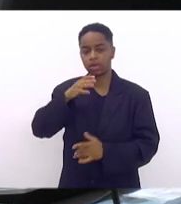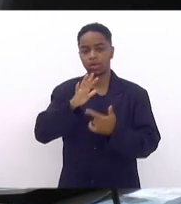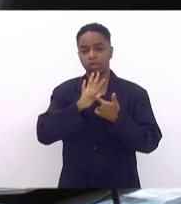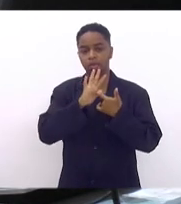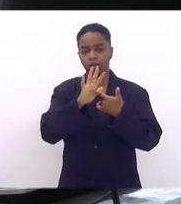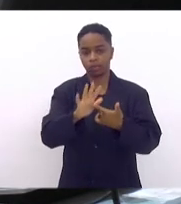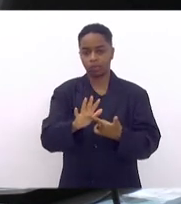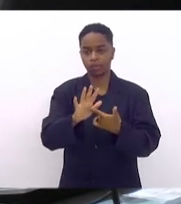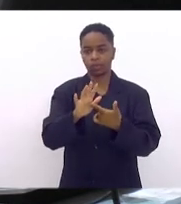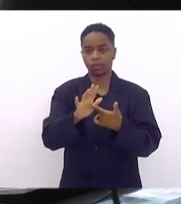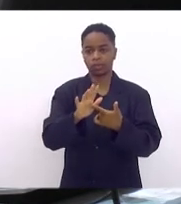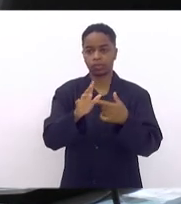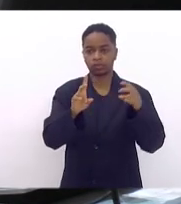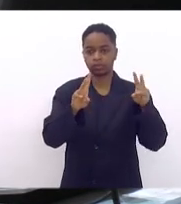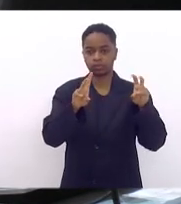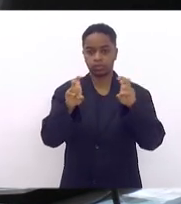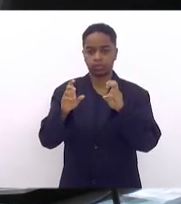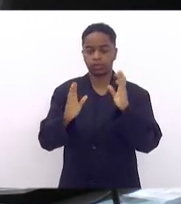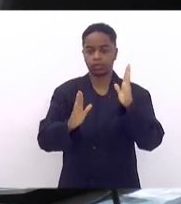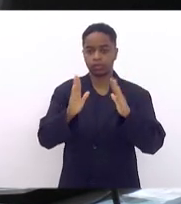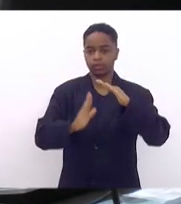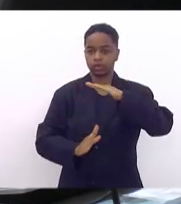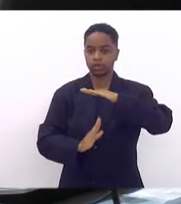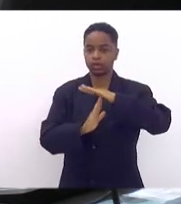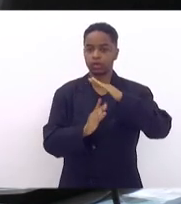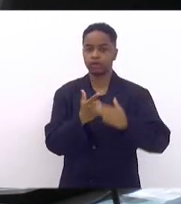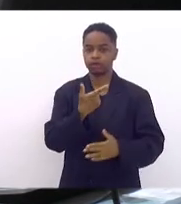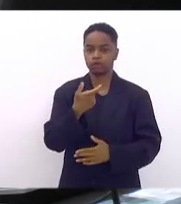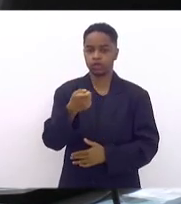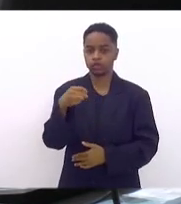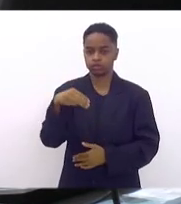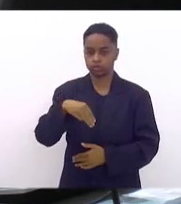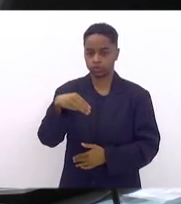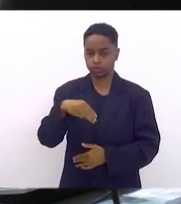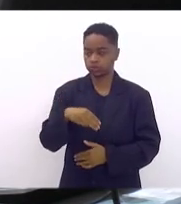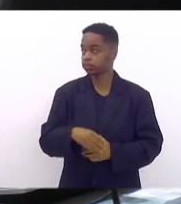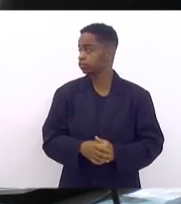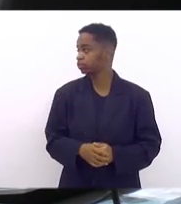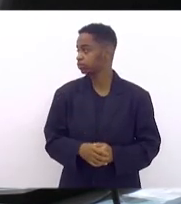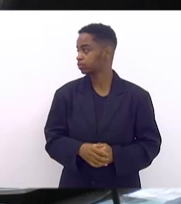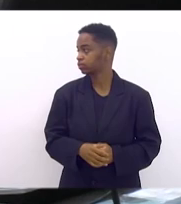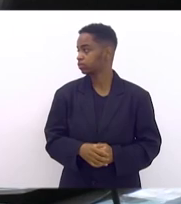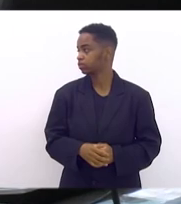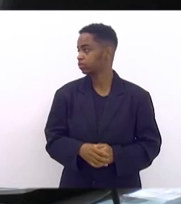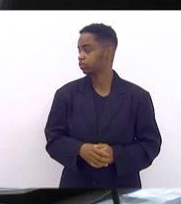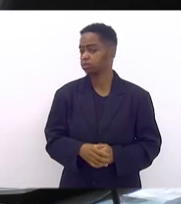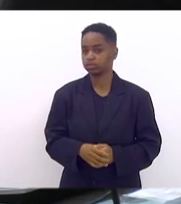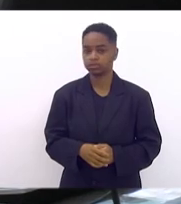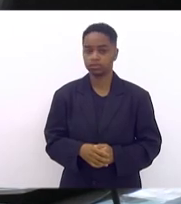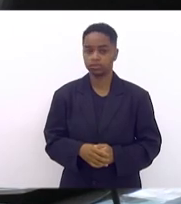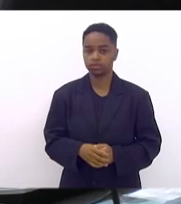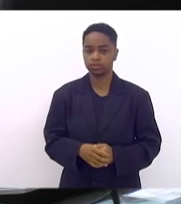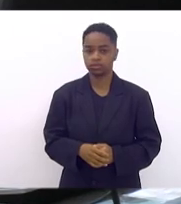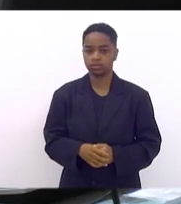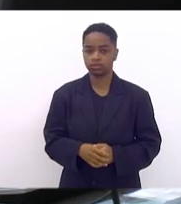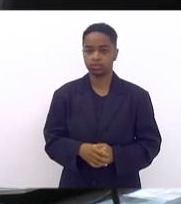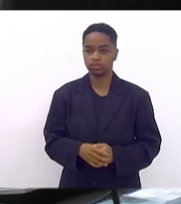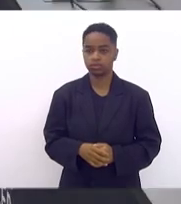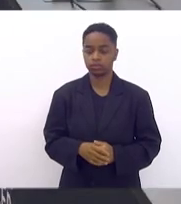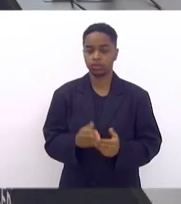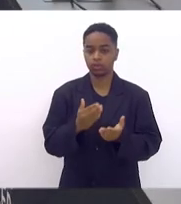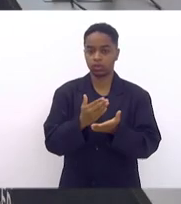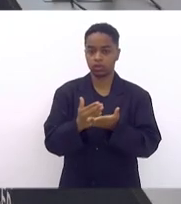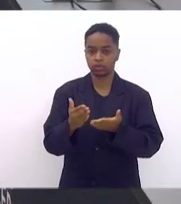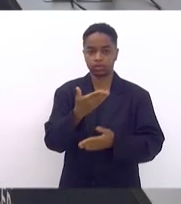suas considerações pelo prazo de 20 minutos, começando aqui pela doutora